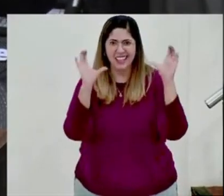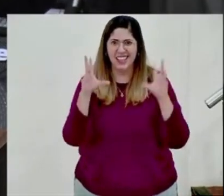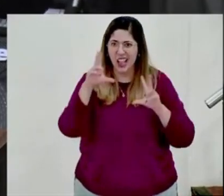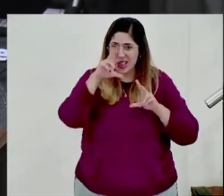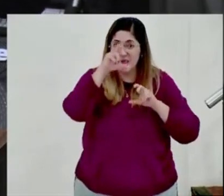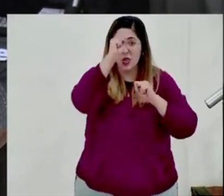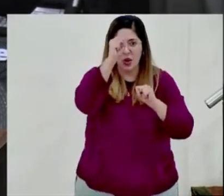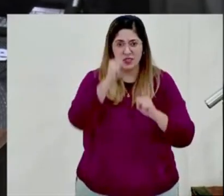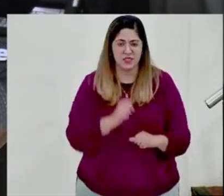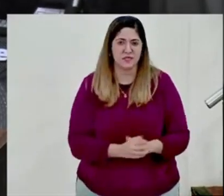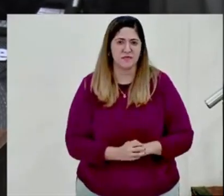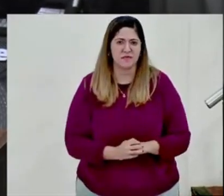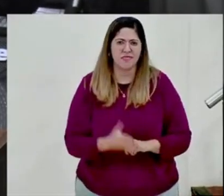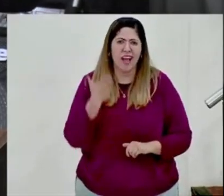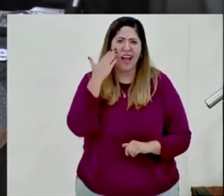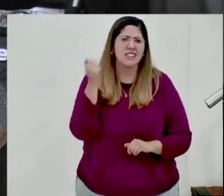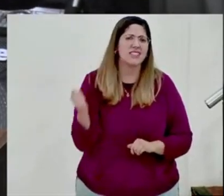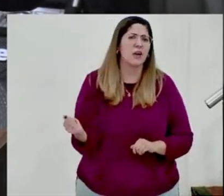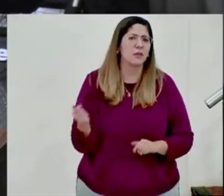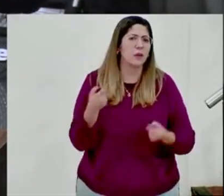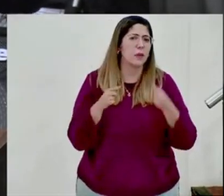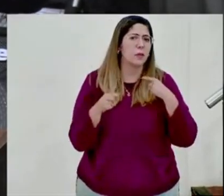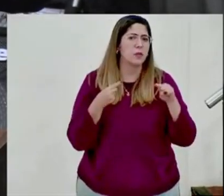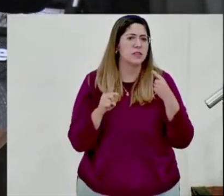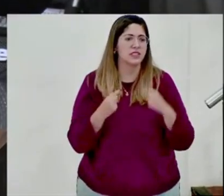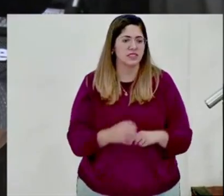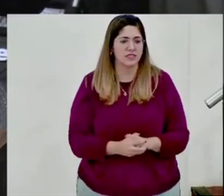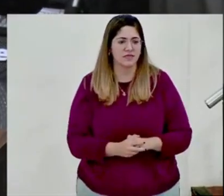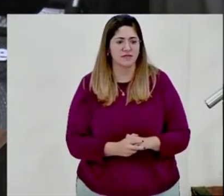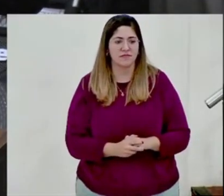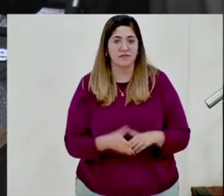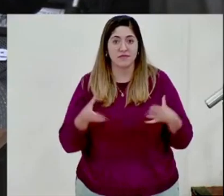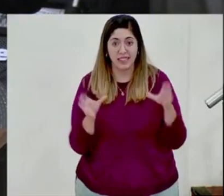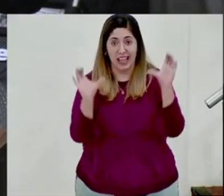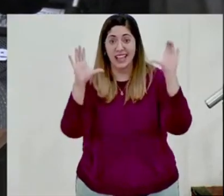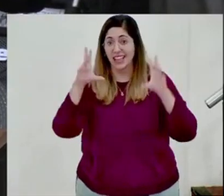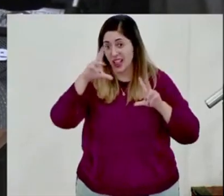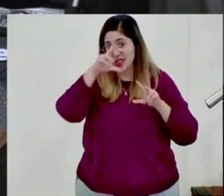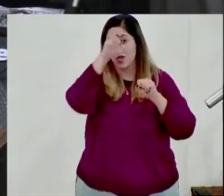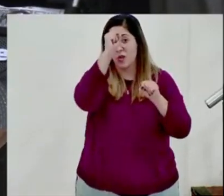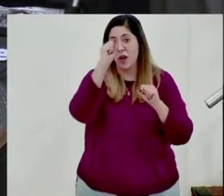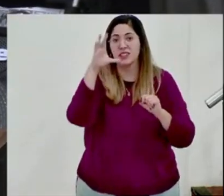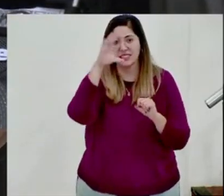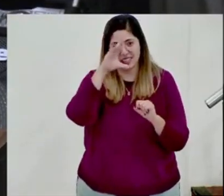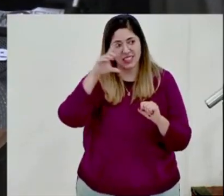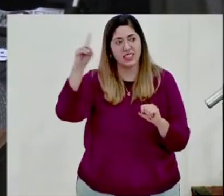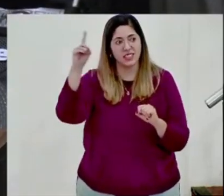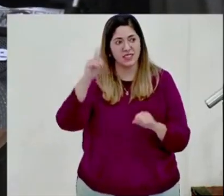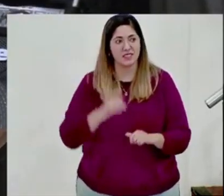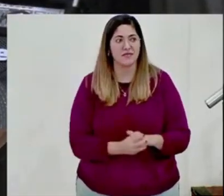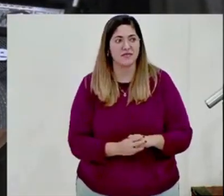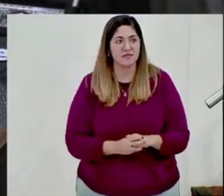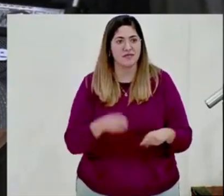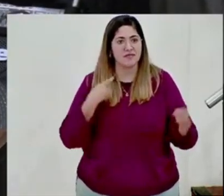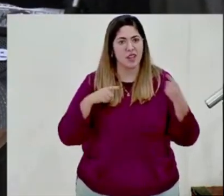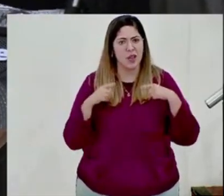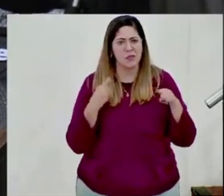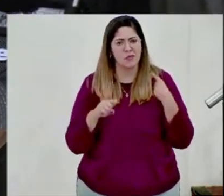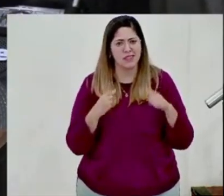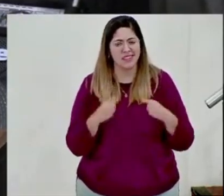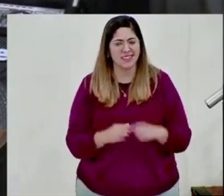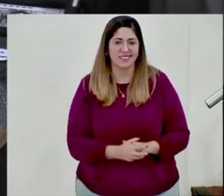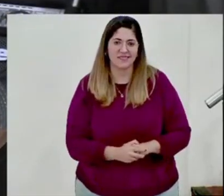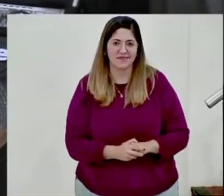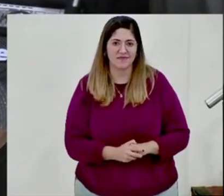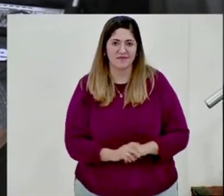que é o refúgio dele. Você sabe qual música nós estamos falando? Castelo Forte. é o nosso Deus. Essa é a partitura. Sabe o que é curioso? Aquilo